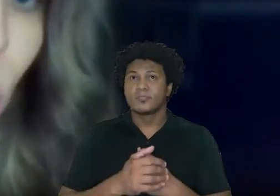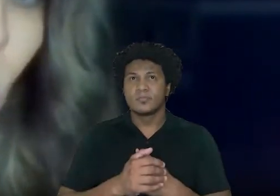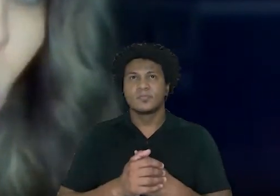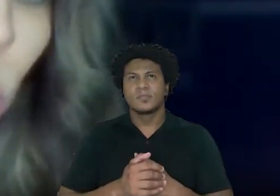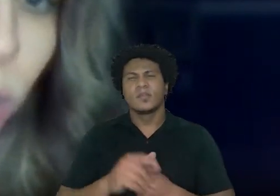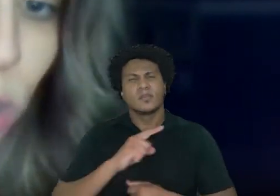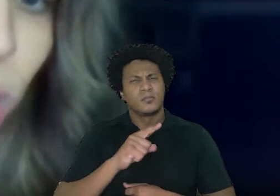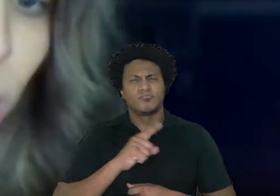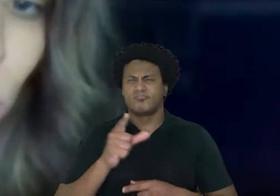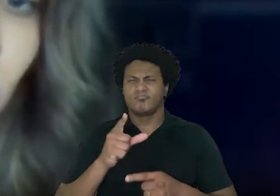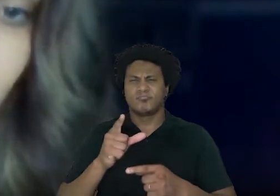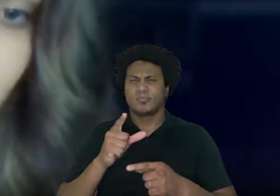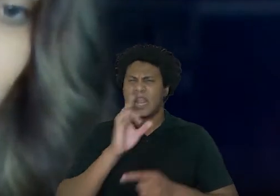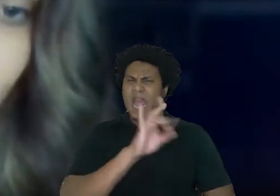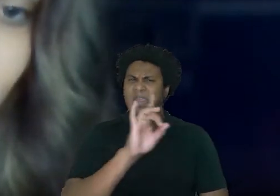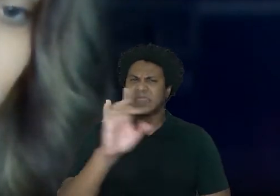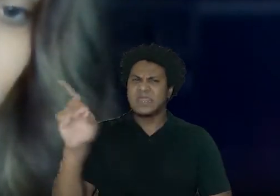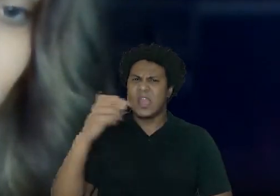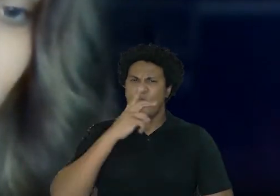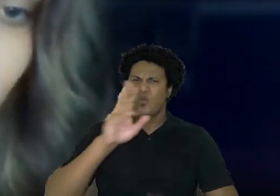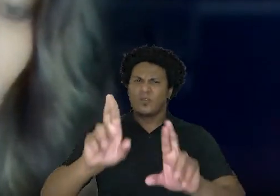deslocamos ou descolamos da reta.